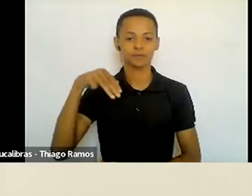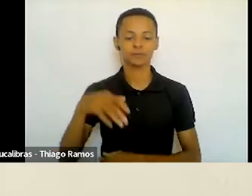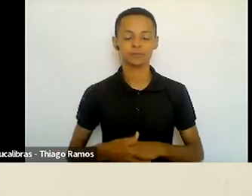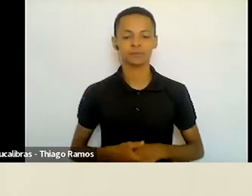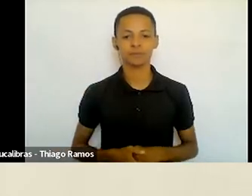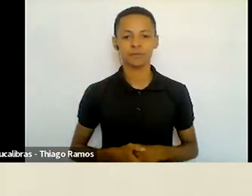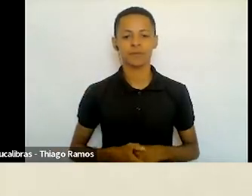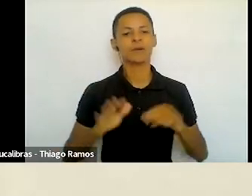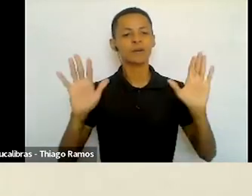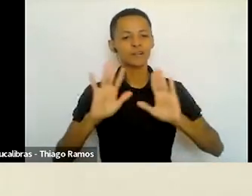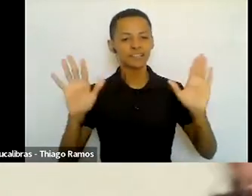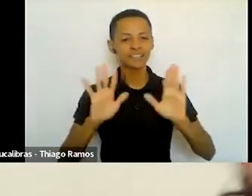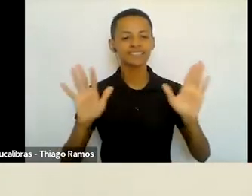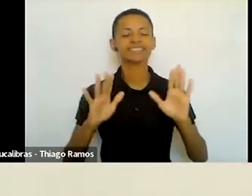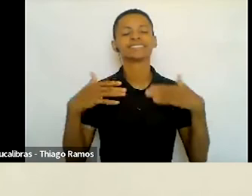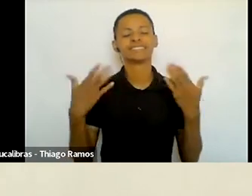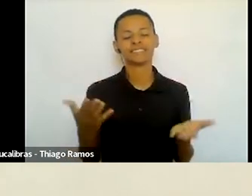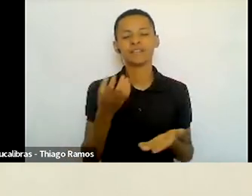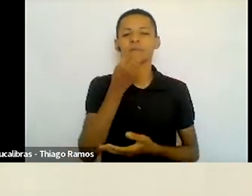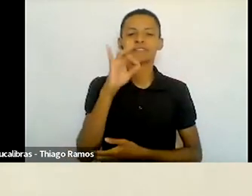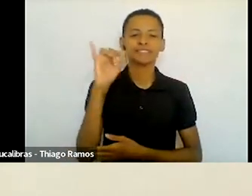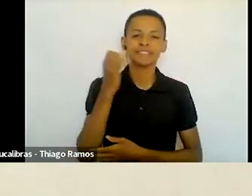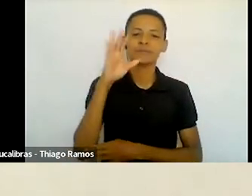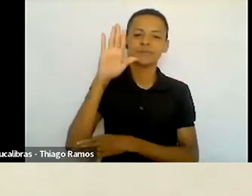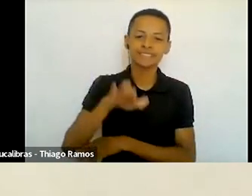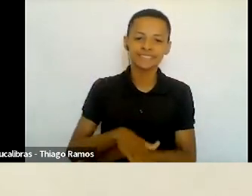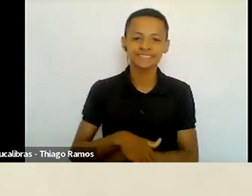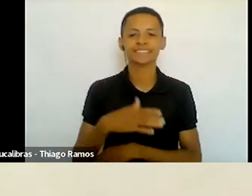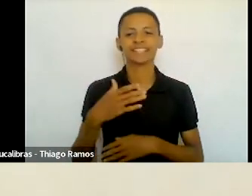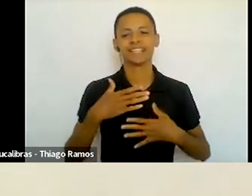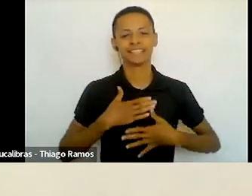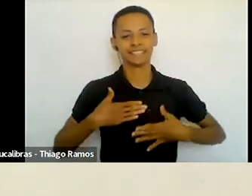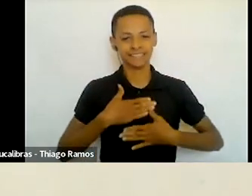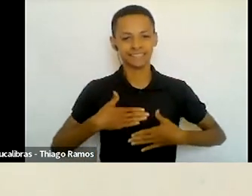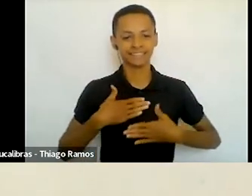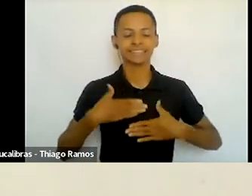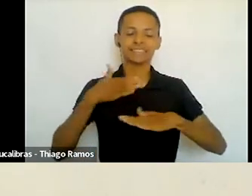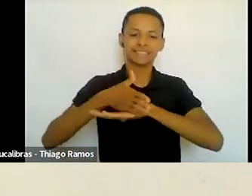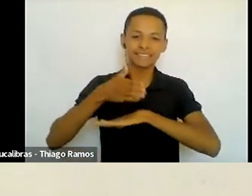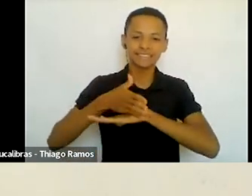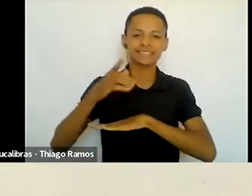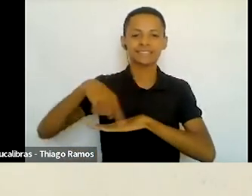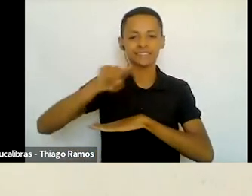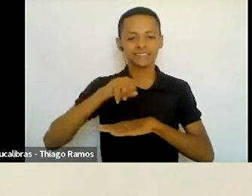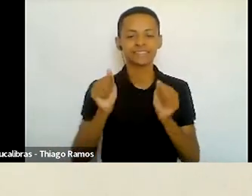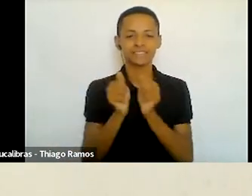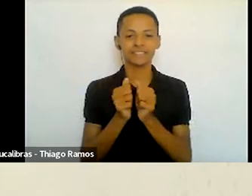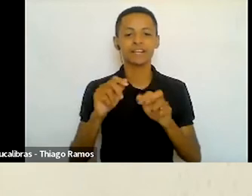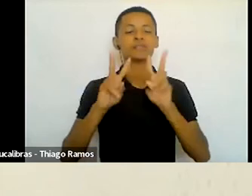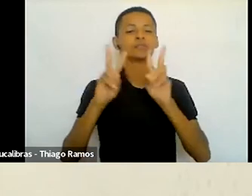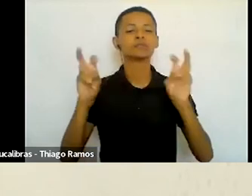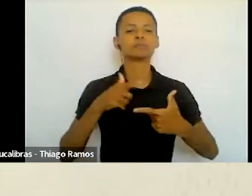Olá, bom dia, boa tarde. É uma honra estar aqui com vocês, falando sobre um problema que é